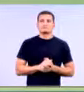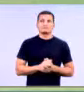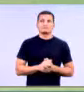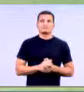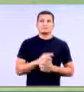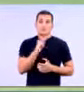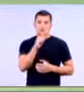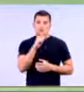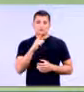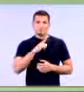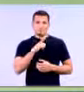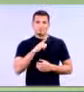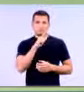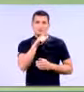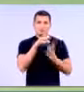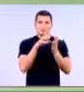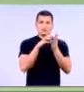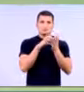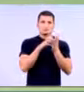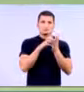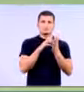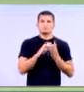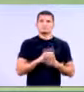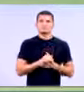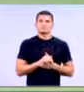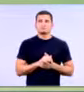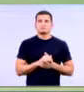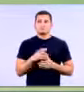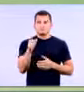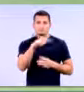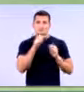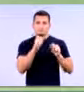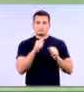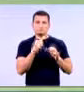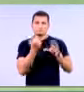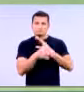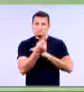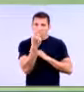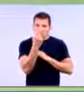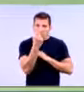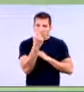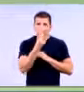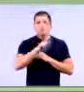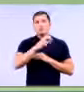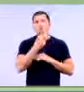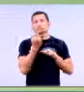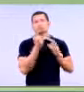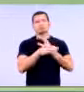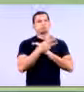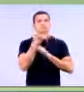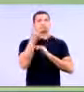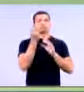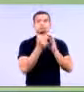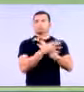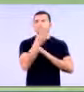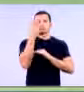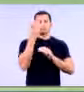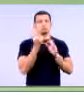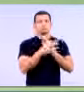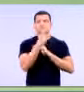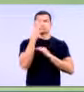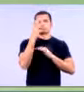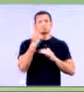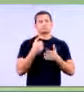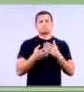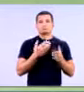Ela tem essa característica e você pode enviar um único arquivo ou múltiplos arquivos. Ela especialmente pode